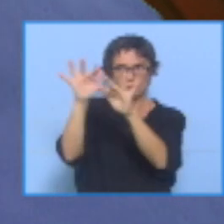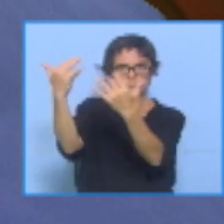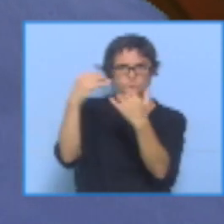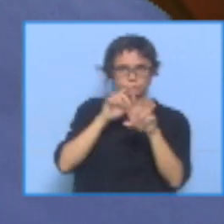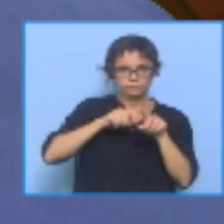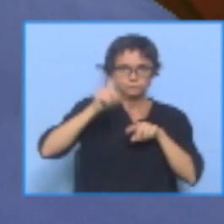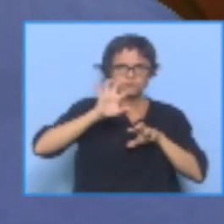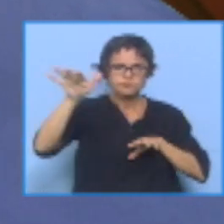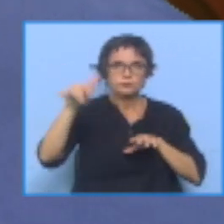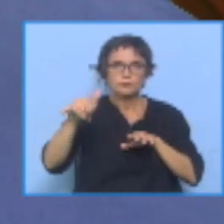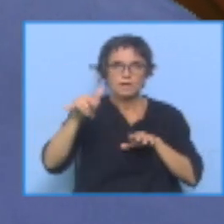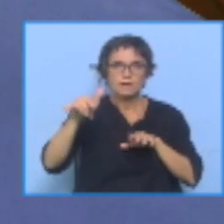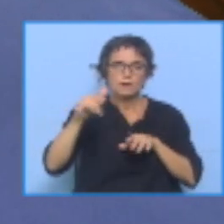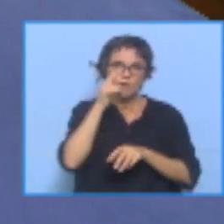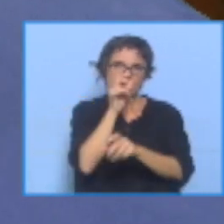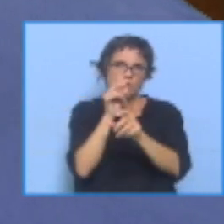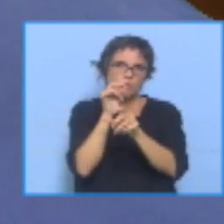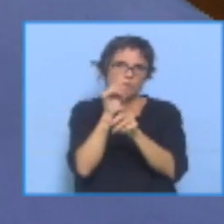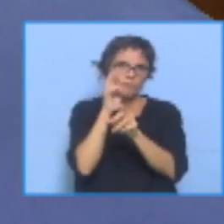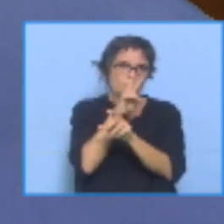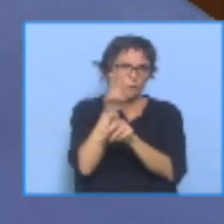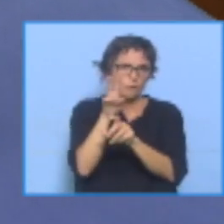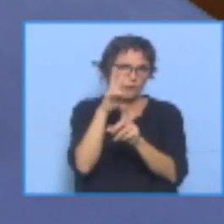nos podem ajudar a construir uma sociedade melhor,